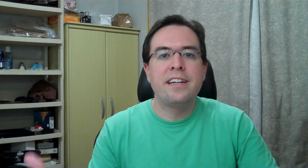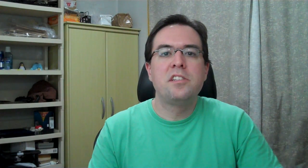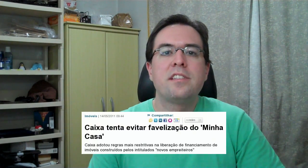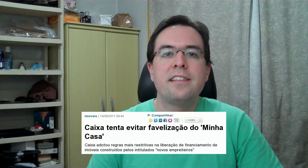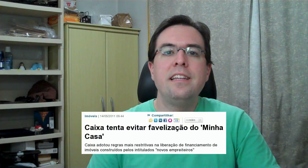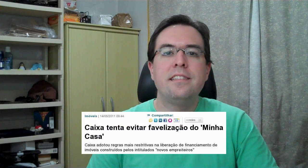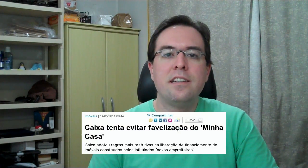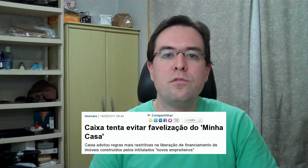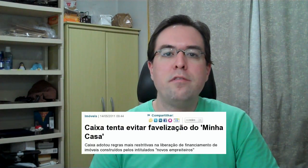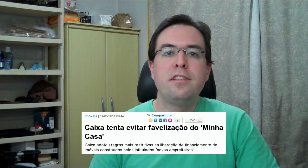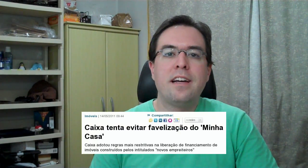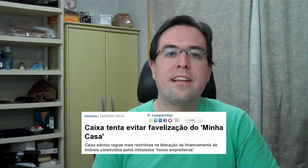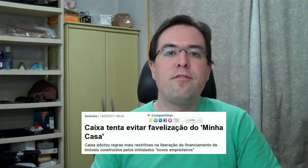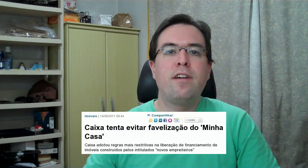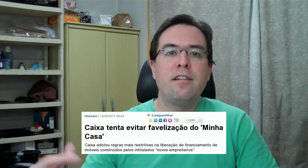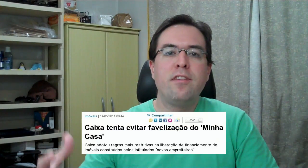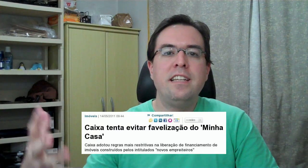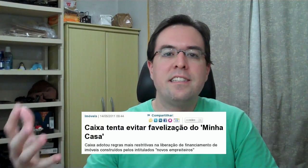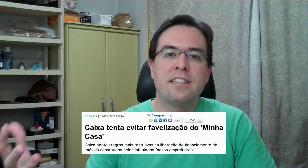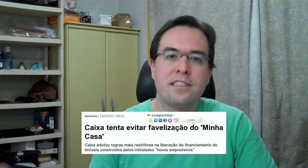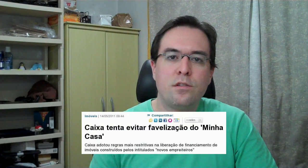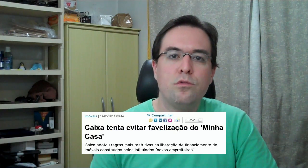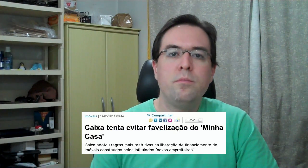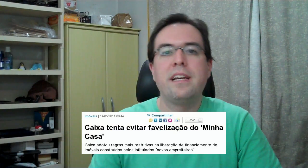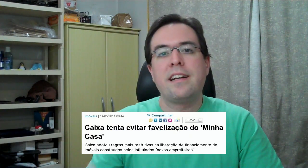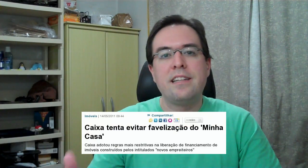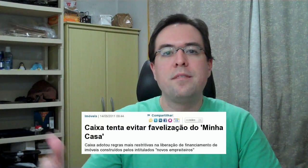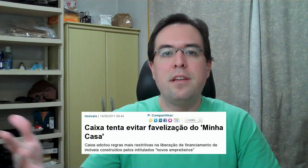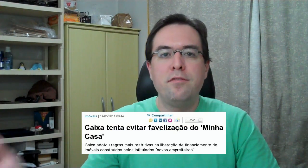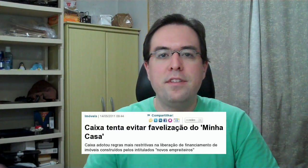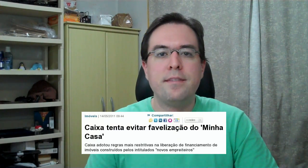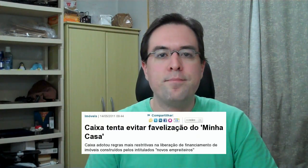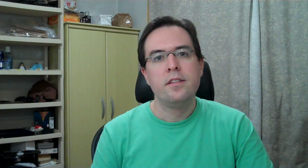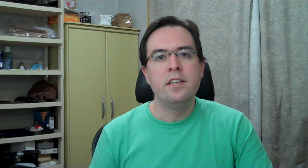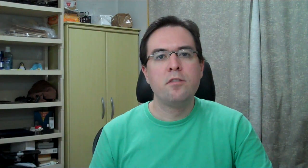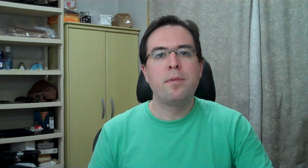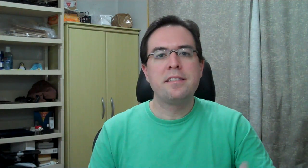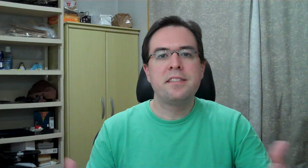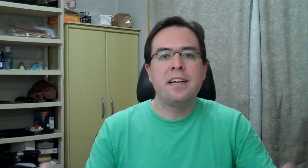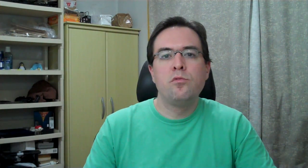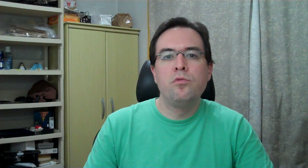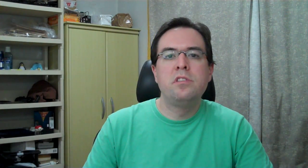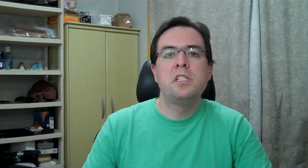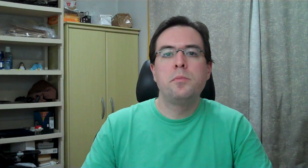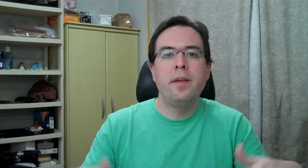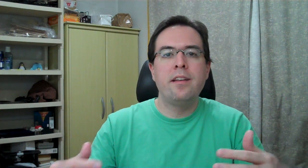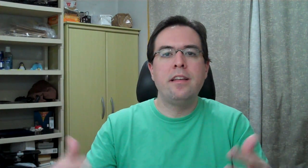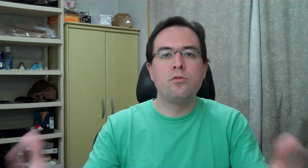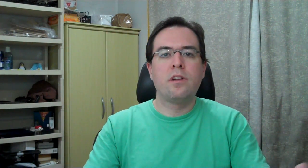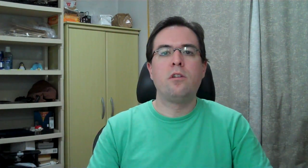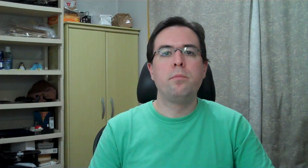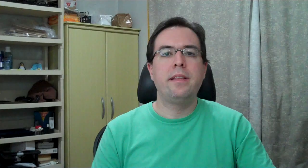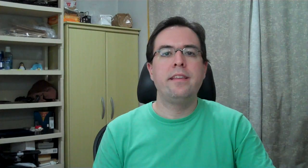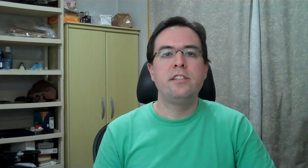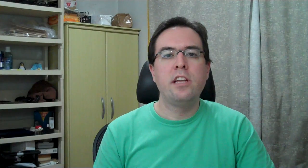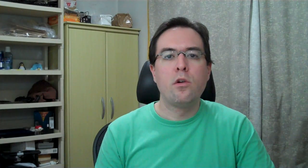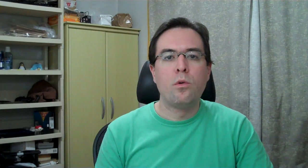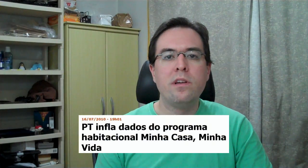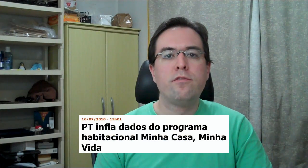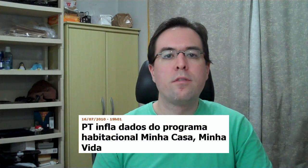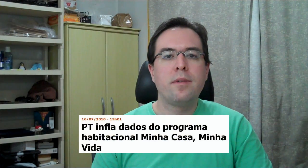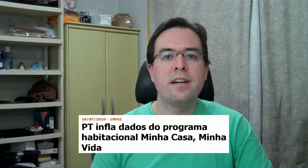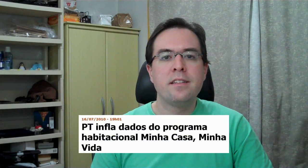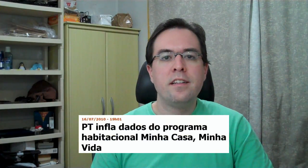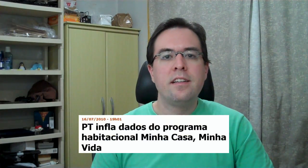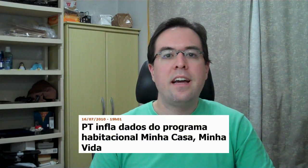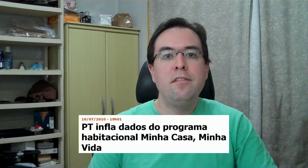que a Caixa está tentando evitar a favelização do Minha Casa Minha Vida. E ano passado, no desespero eleitoral, o PT chegou